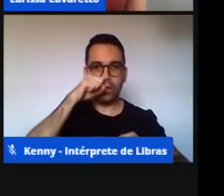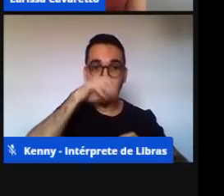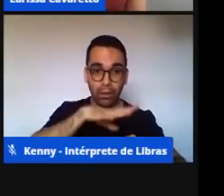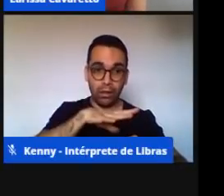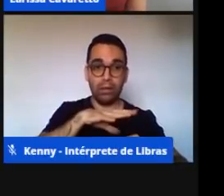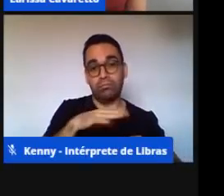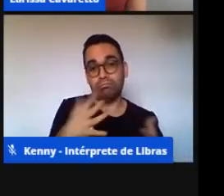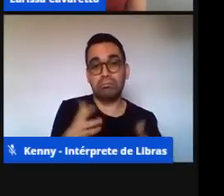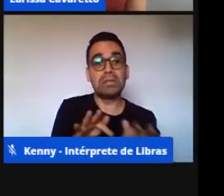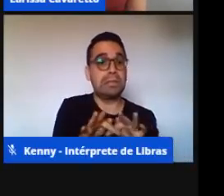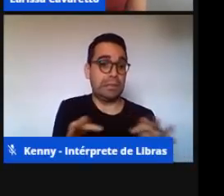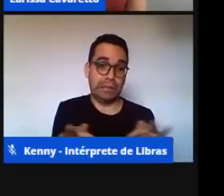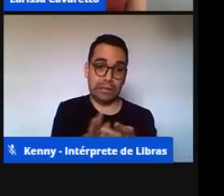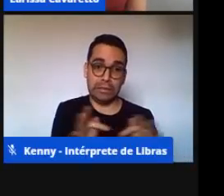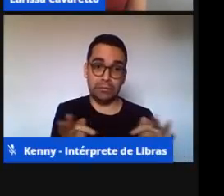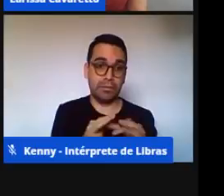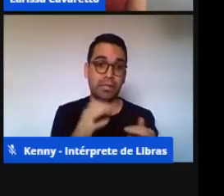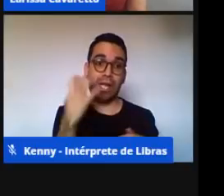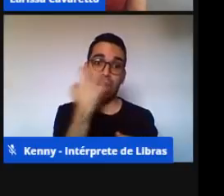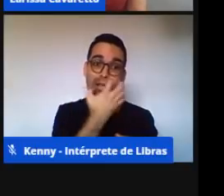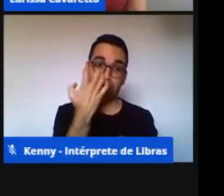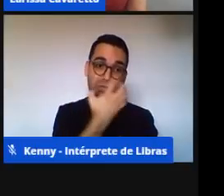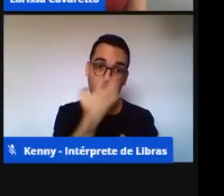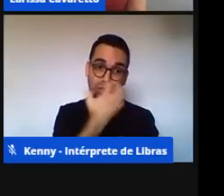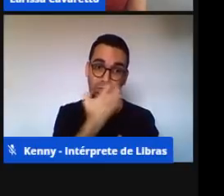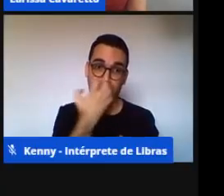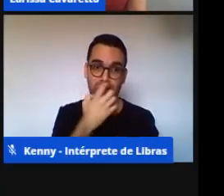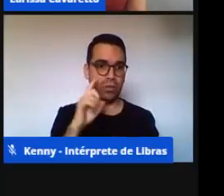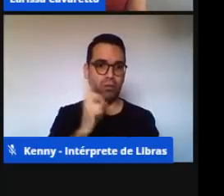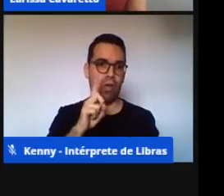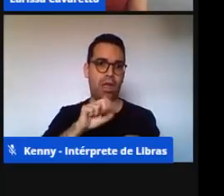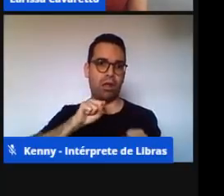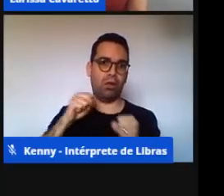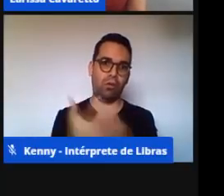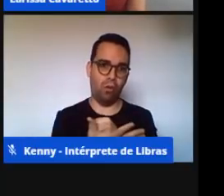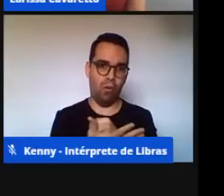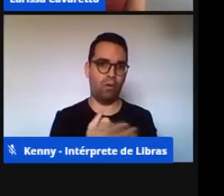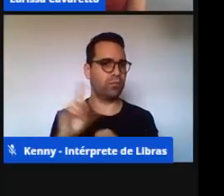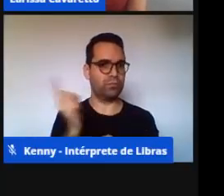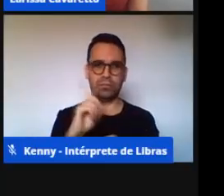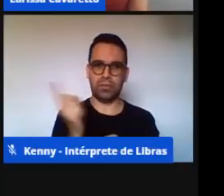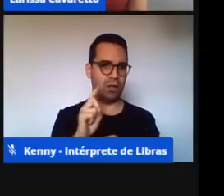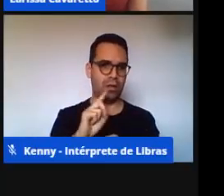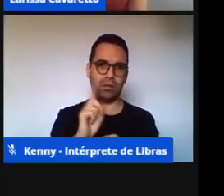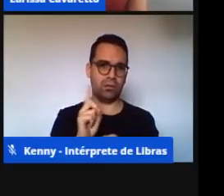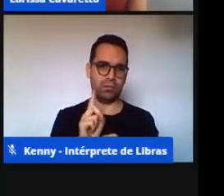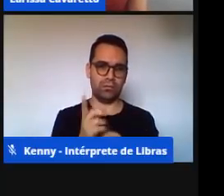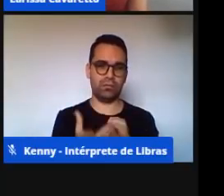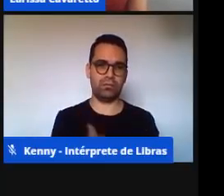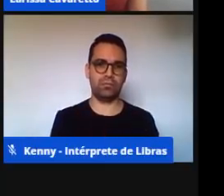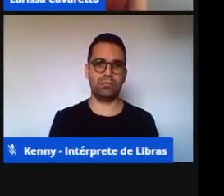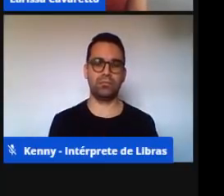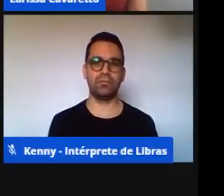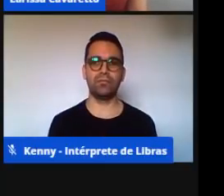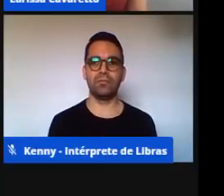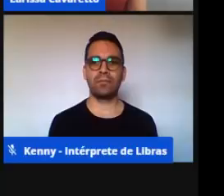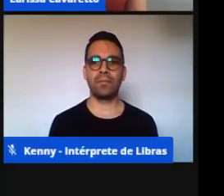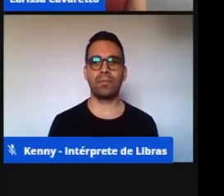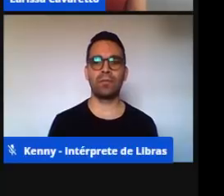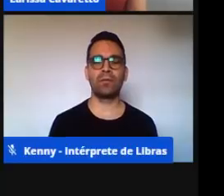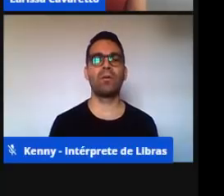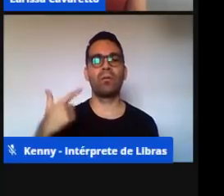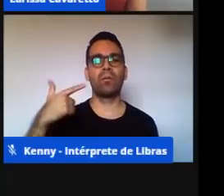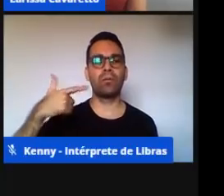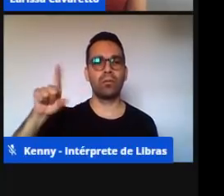Covid, não é considerado um sintoma da Covid o espirro, é a tosse, tá? Uma outra questão da etiqueta respiratória é